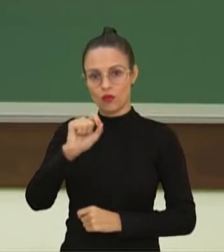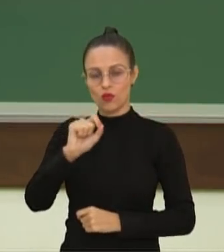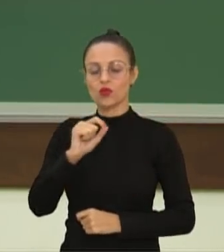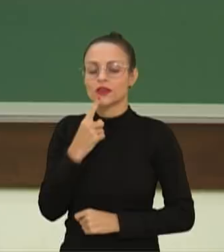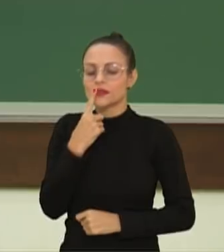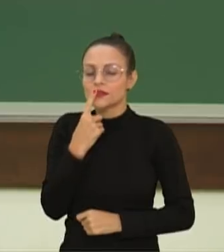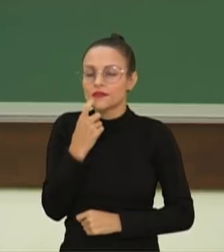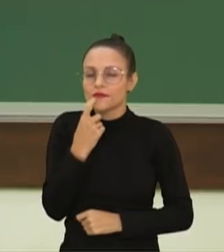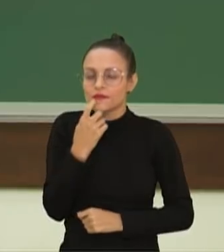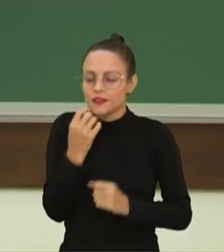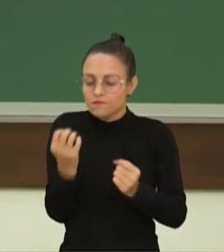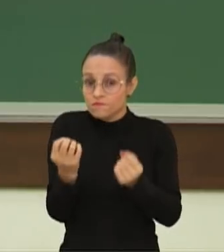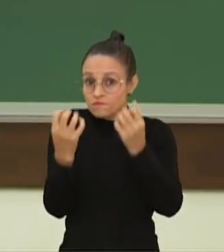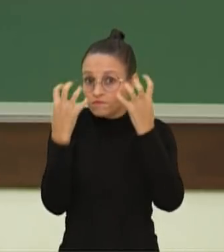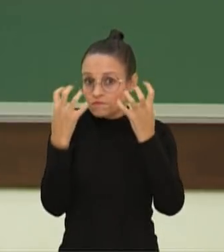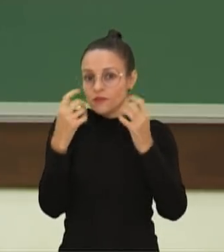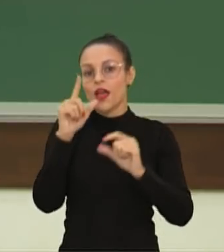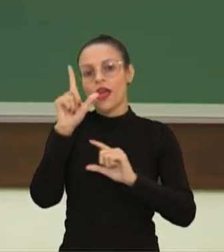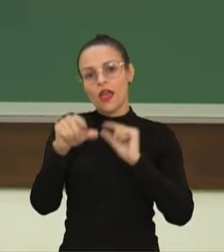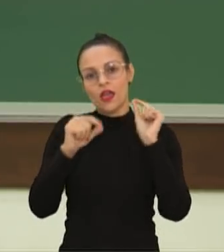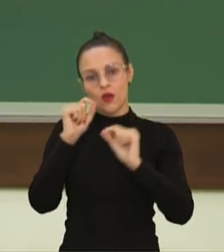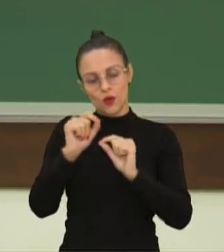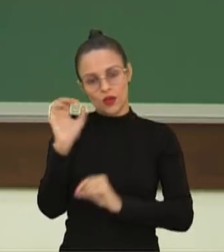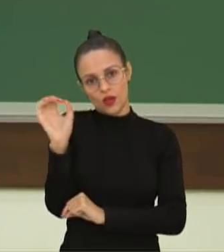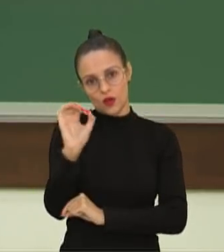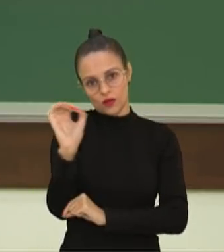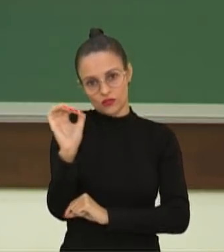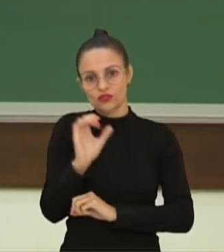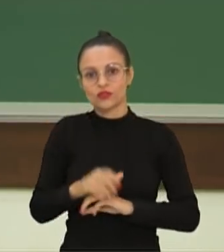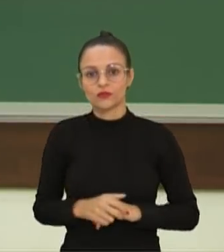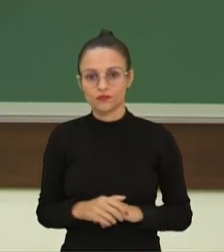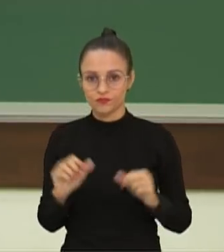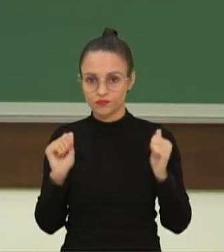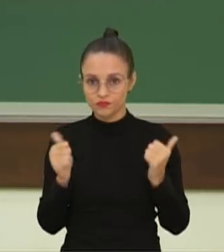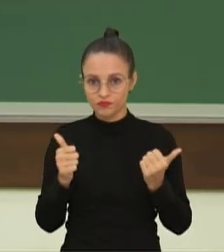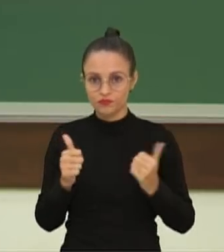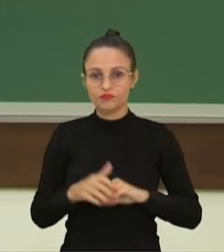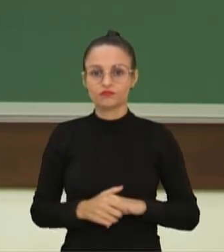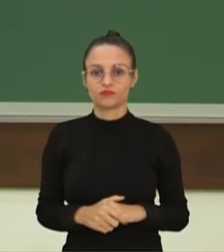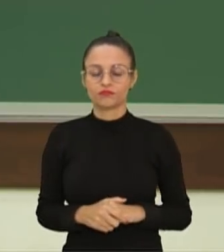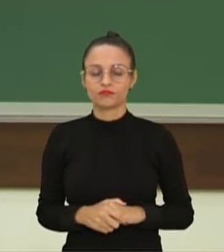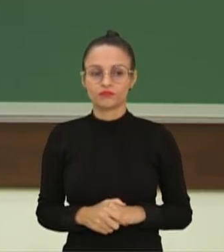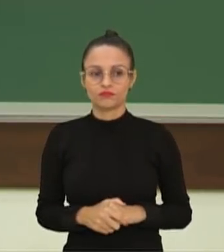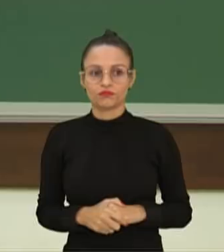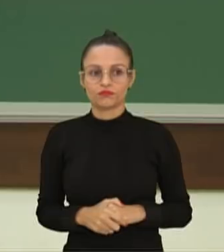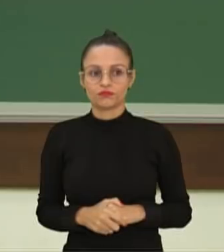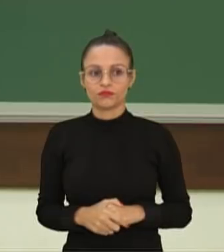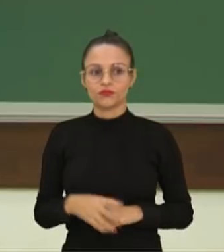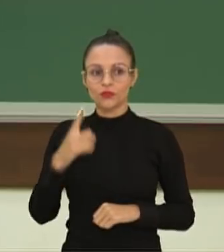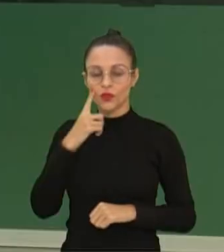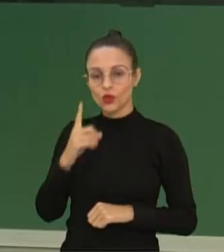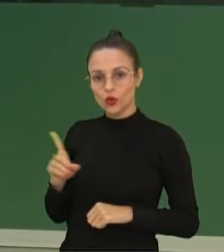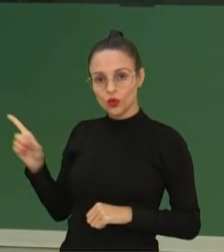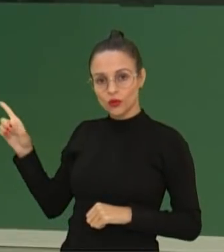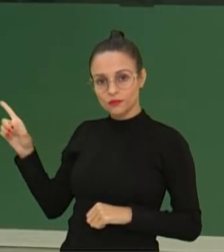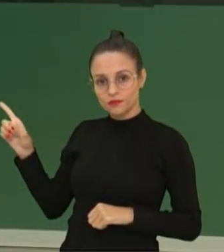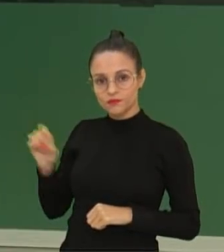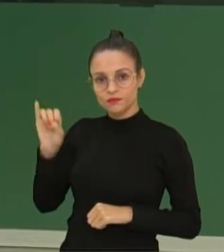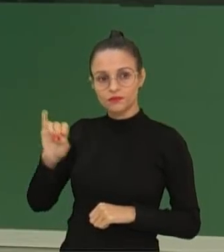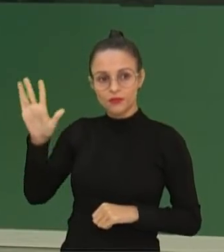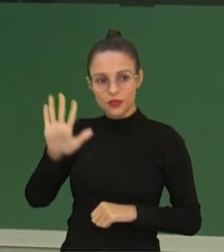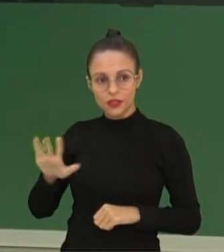bem vermelho, sangue rico em oxigênio, beleza? Olha só aqui a